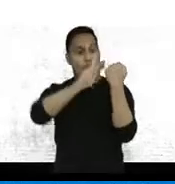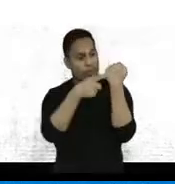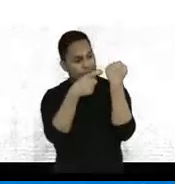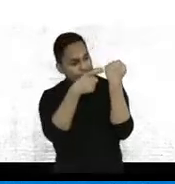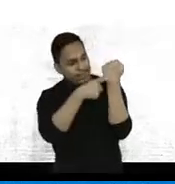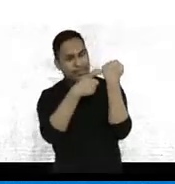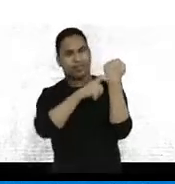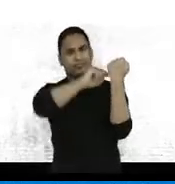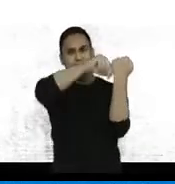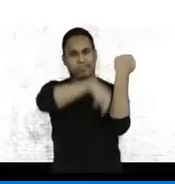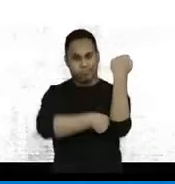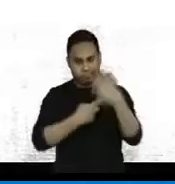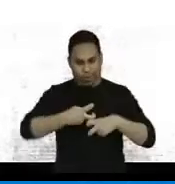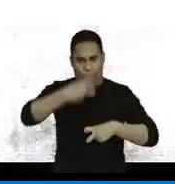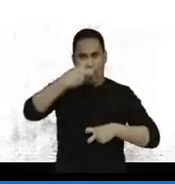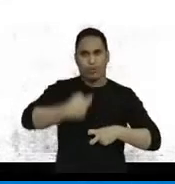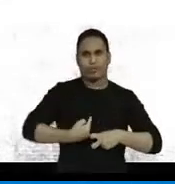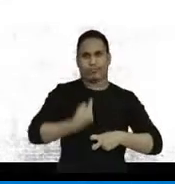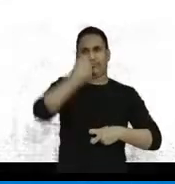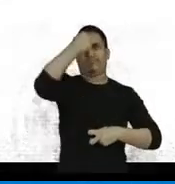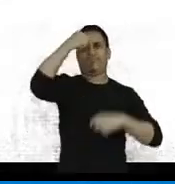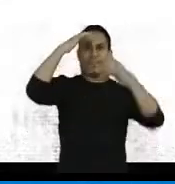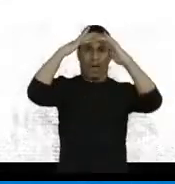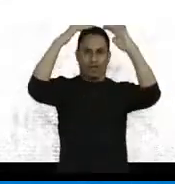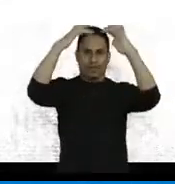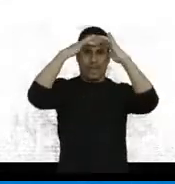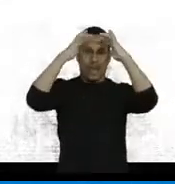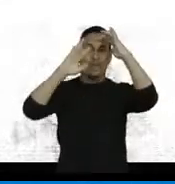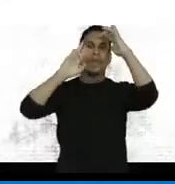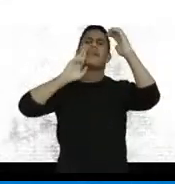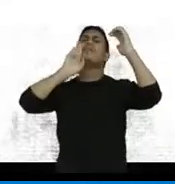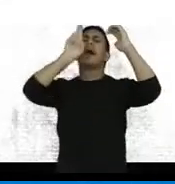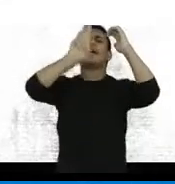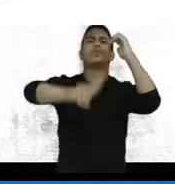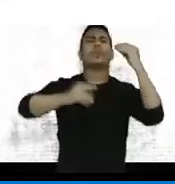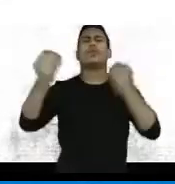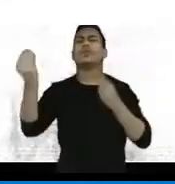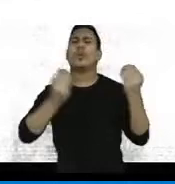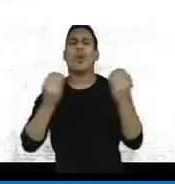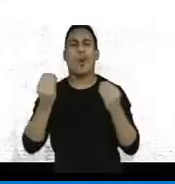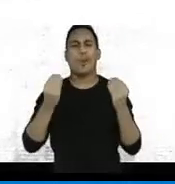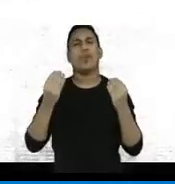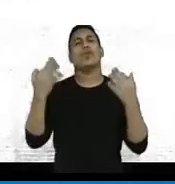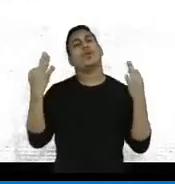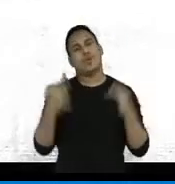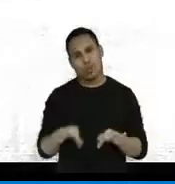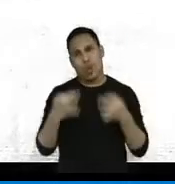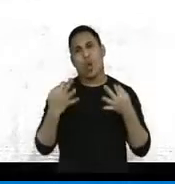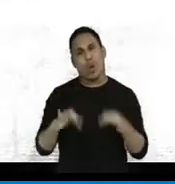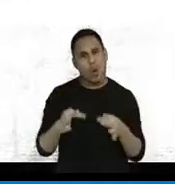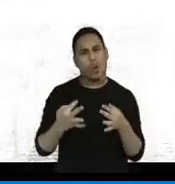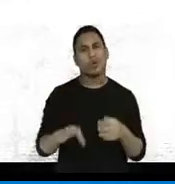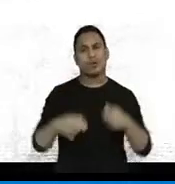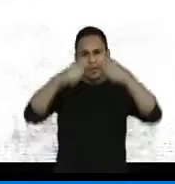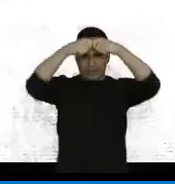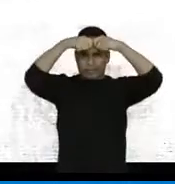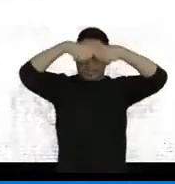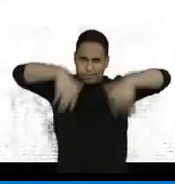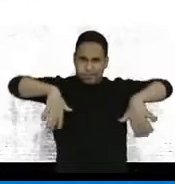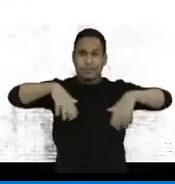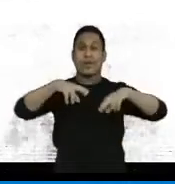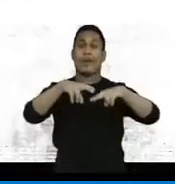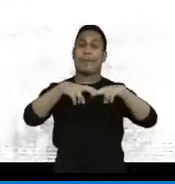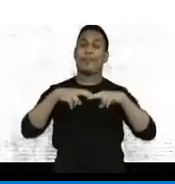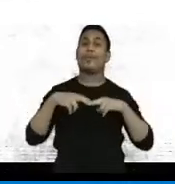vai responder. Como que ele responde? Com dor. Então, por isso que eu digo que é um erro de comunicação,